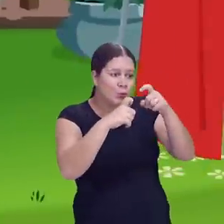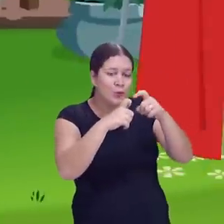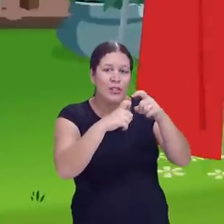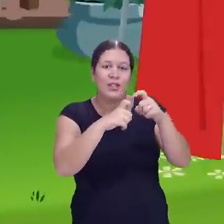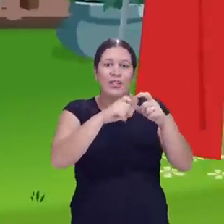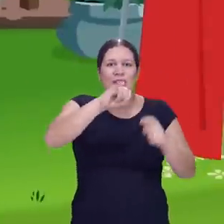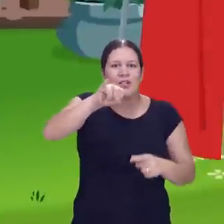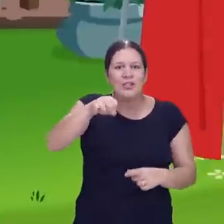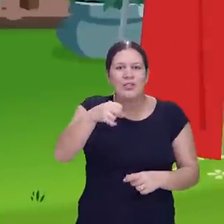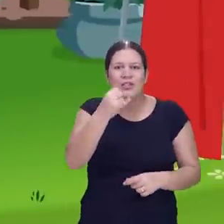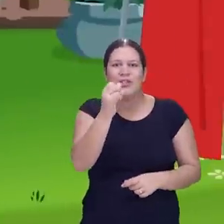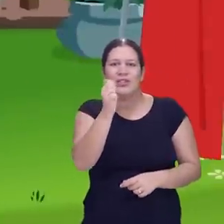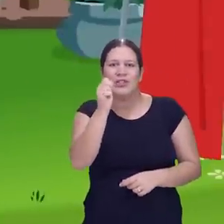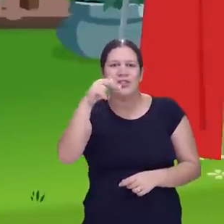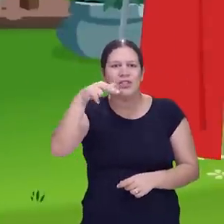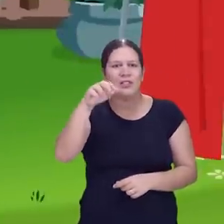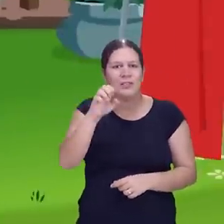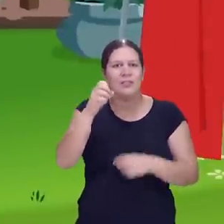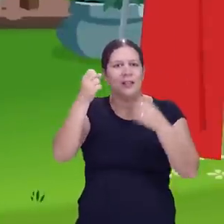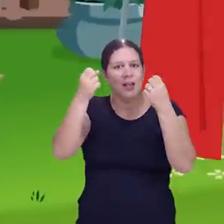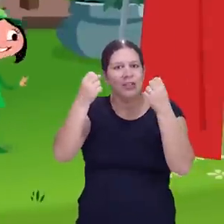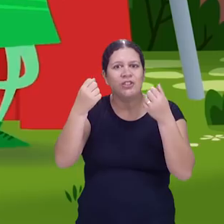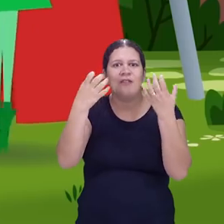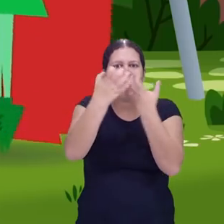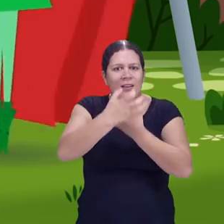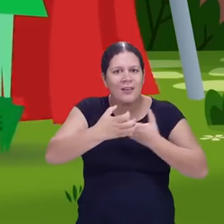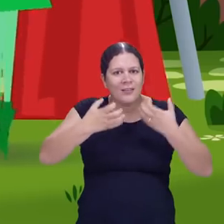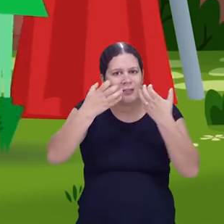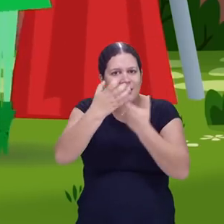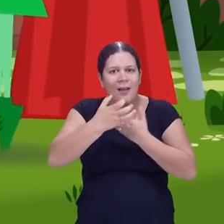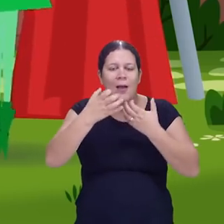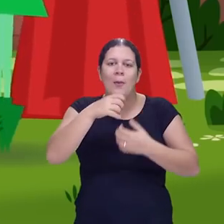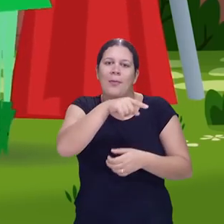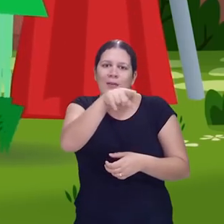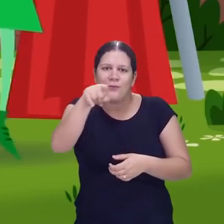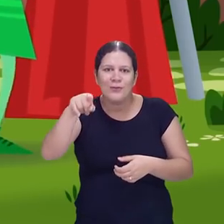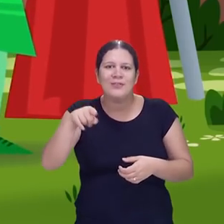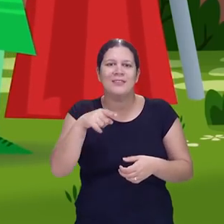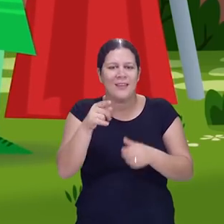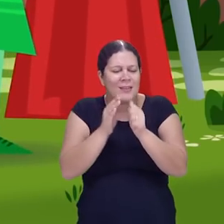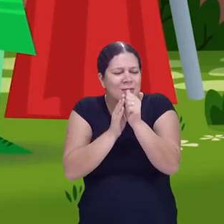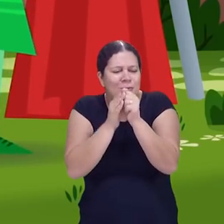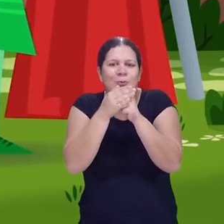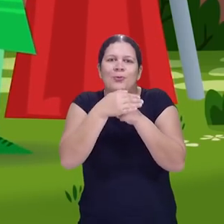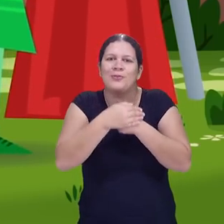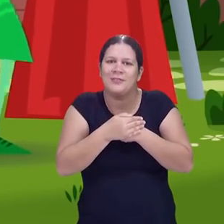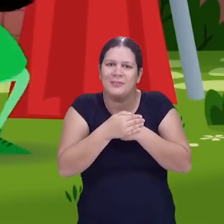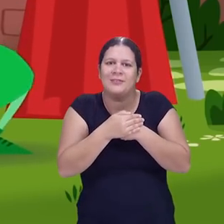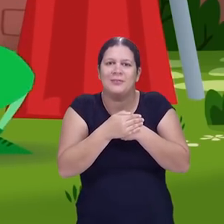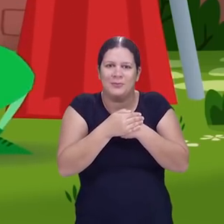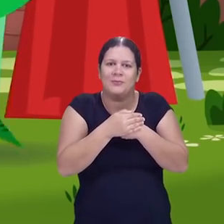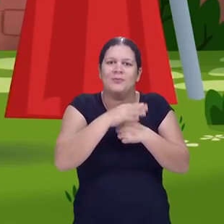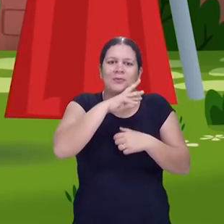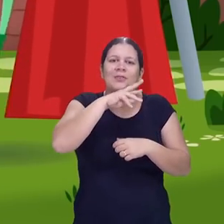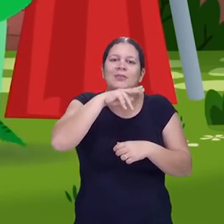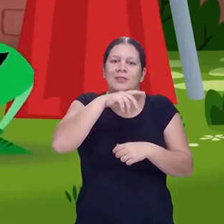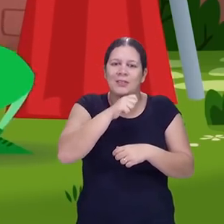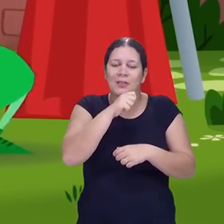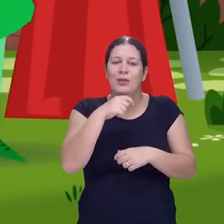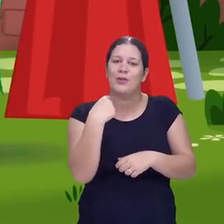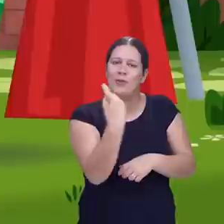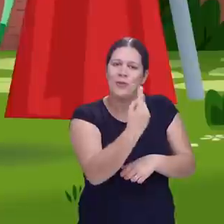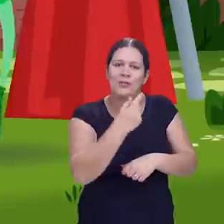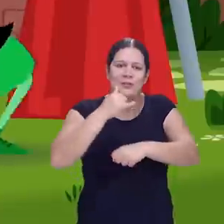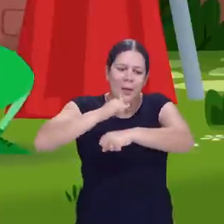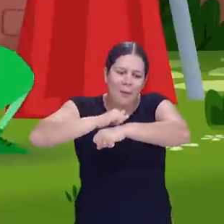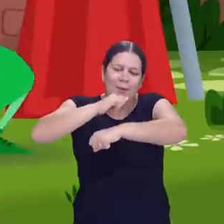Doutora Jane, a gente vai cantar pra você a canção da camuflagem. Eu sou o sapo Júpiter. É, somos